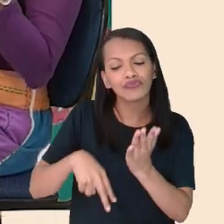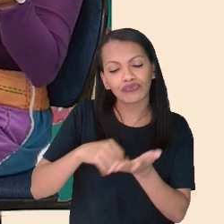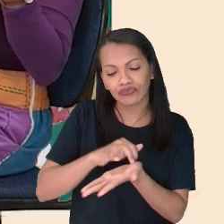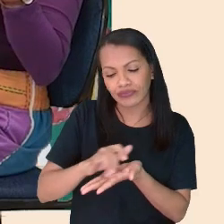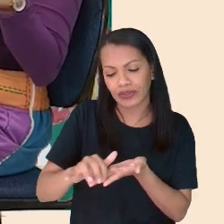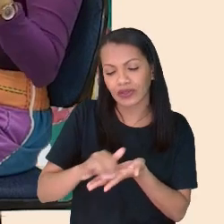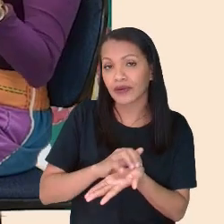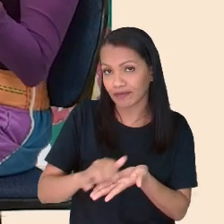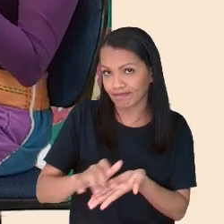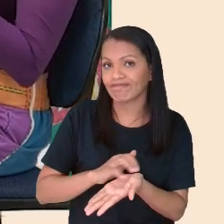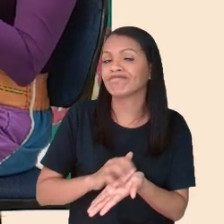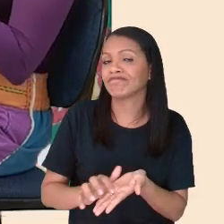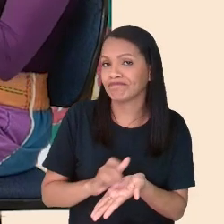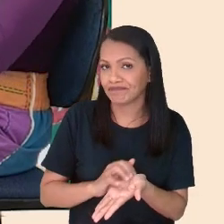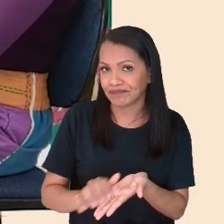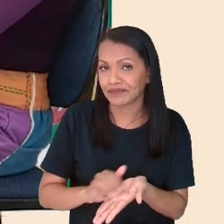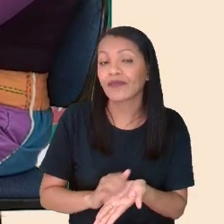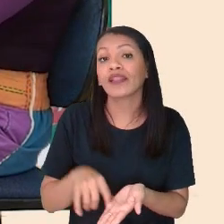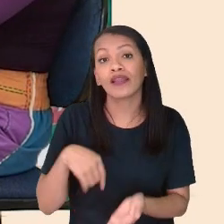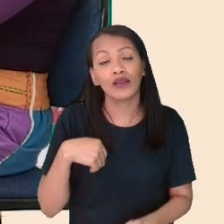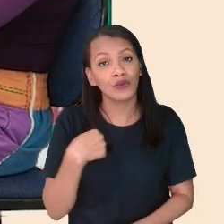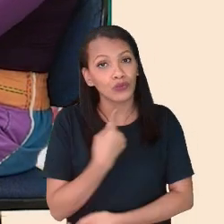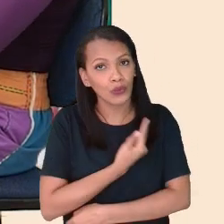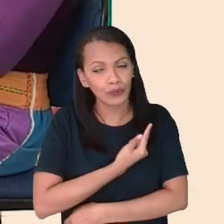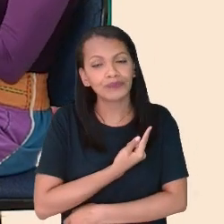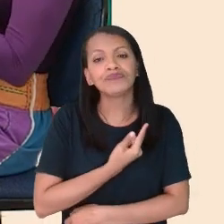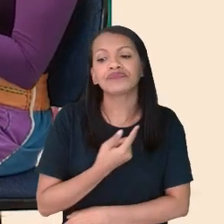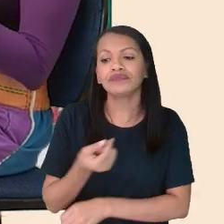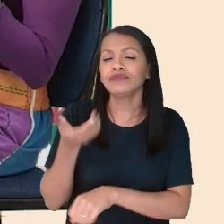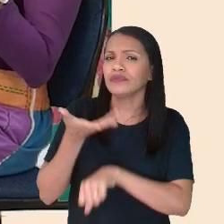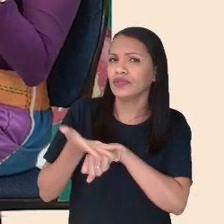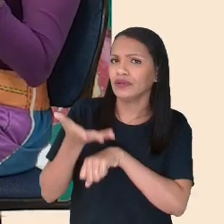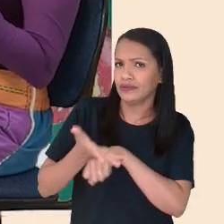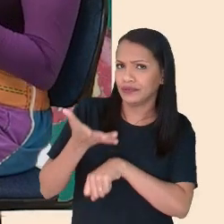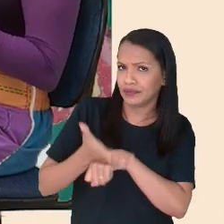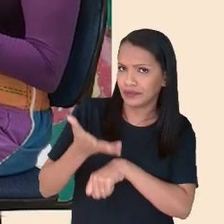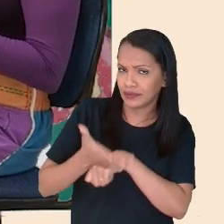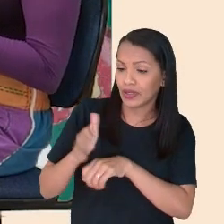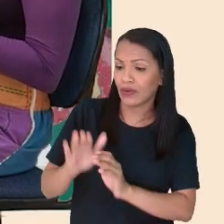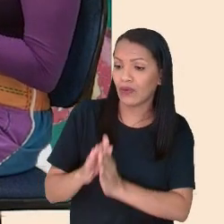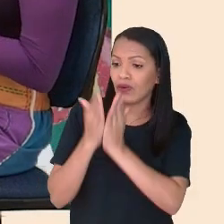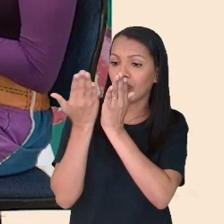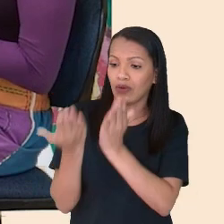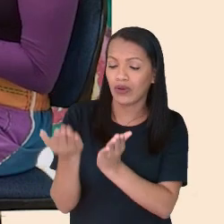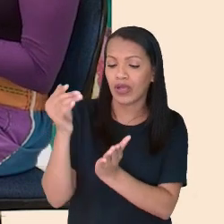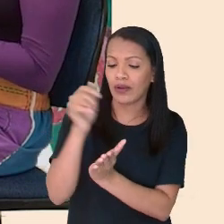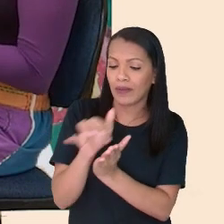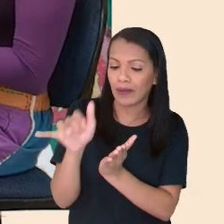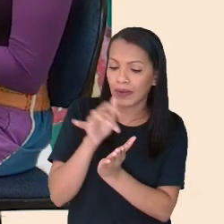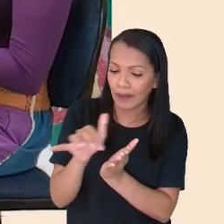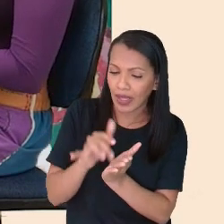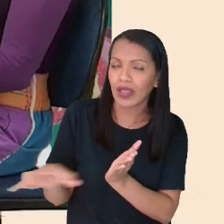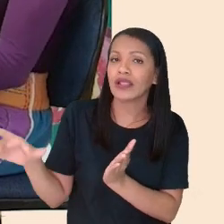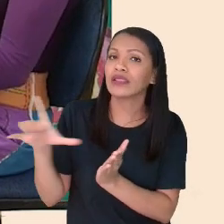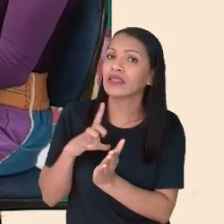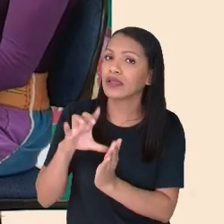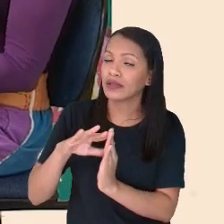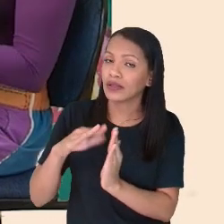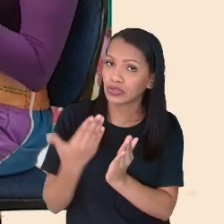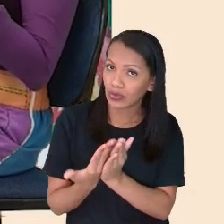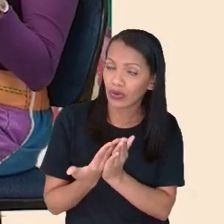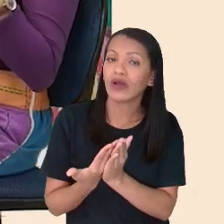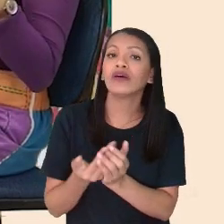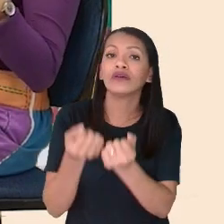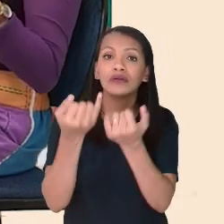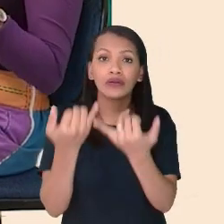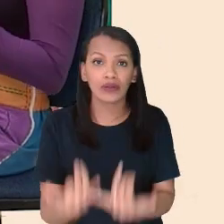Uau! Né? E nos nossos ensaios, ela lê um livro de Dorina, que tem na escola, né,